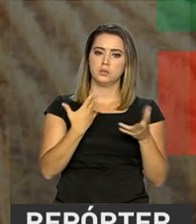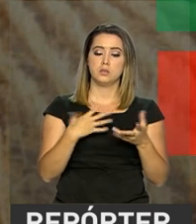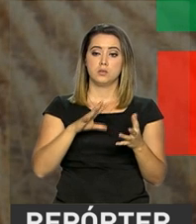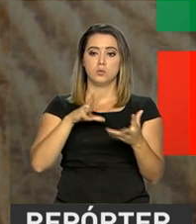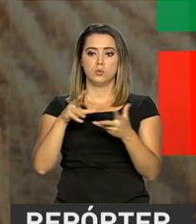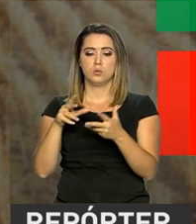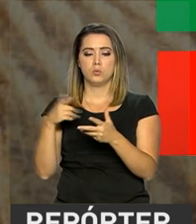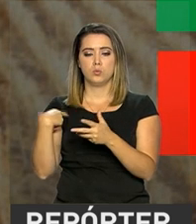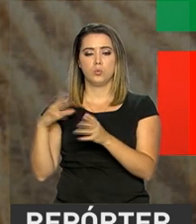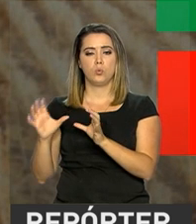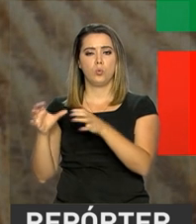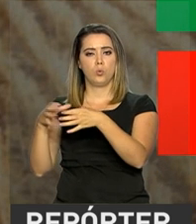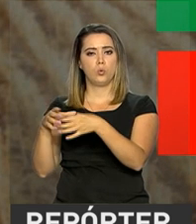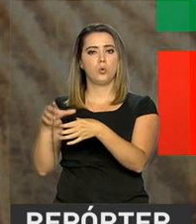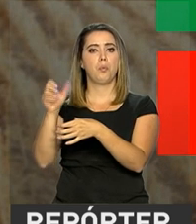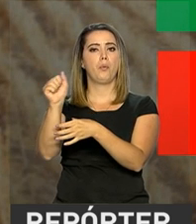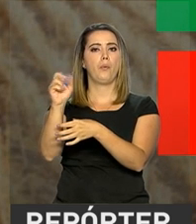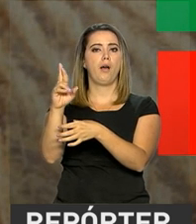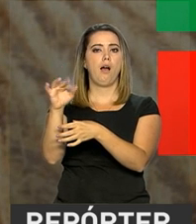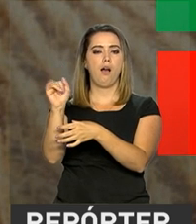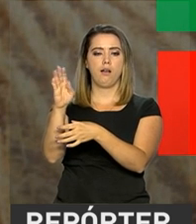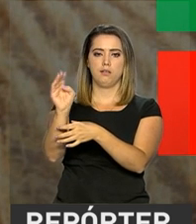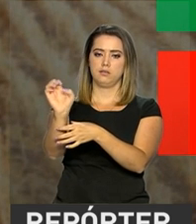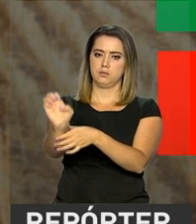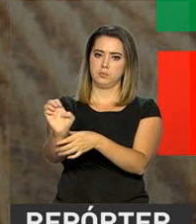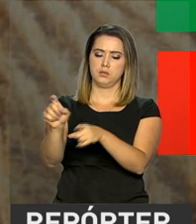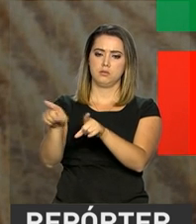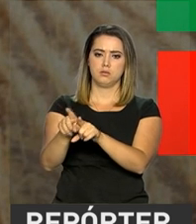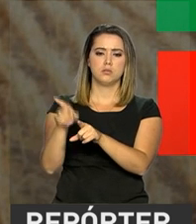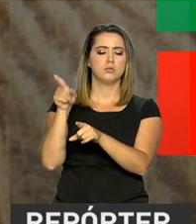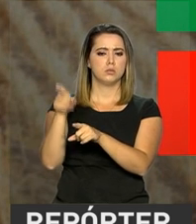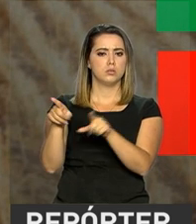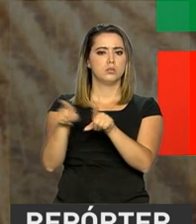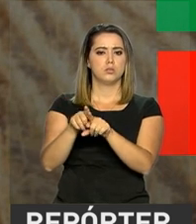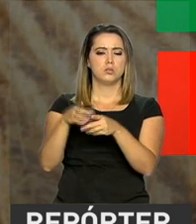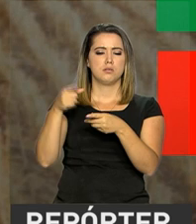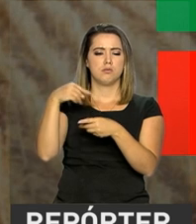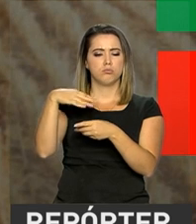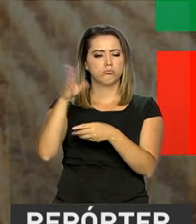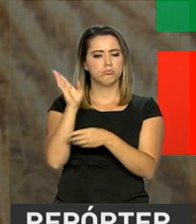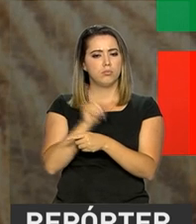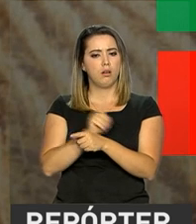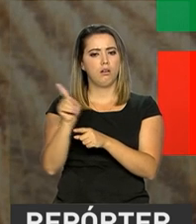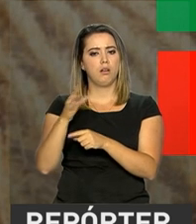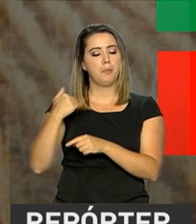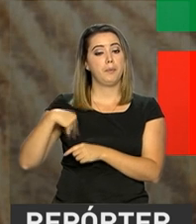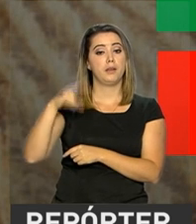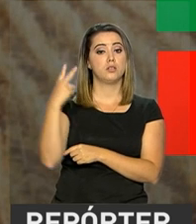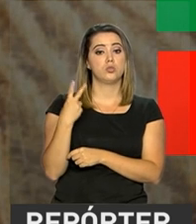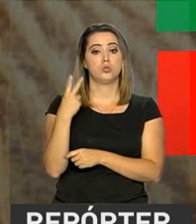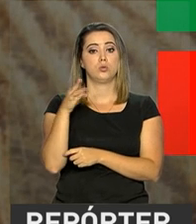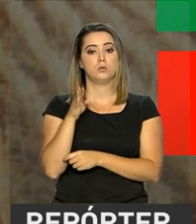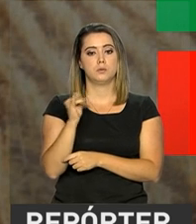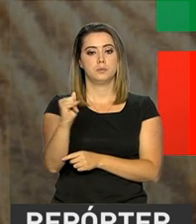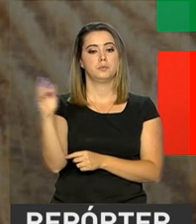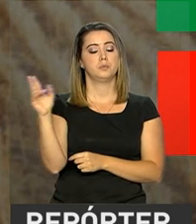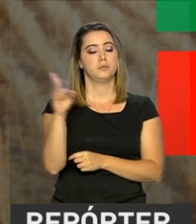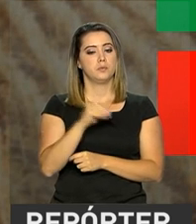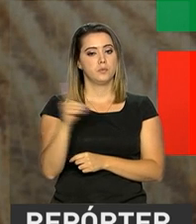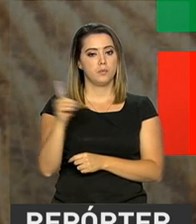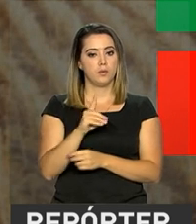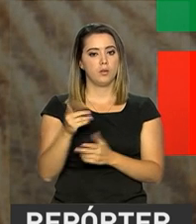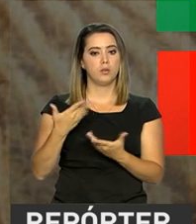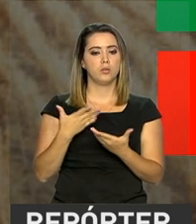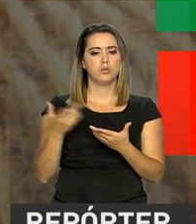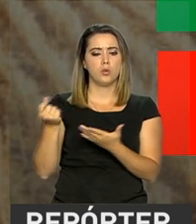árabe. Somente em 2016, o Brasil exportou para os Emirados Árabes Unidos mais de US$ 2 bilhões e importou menos